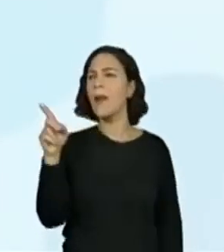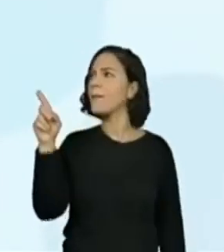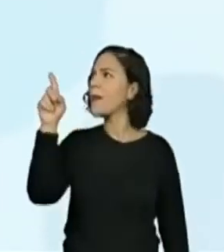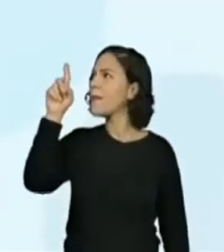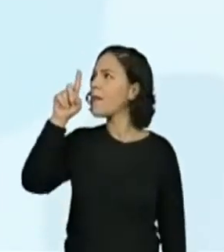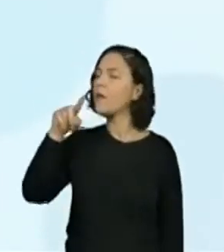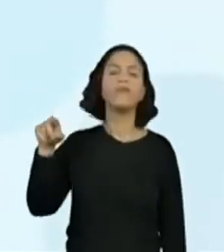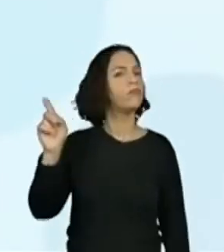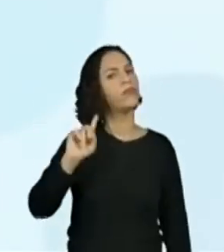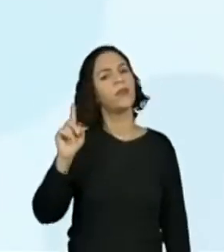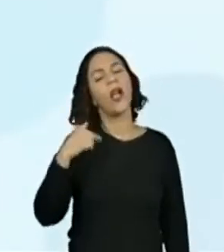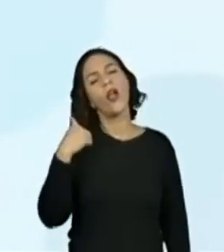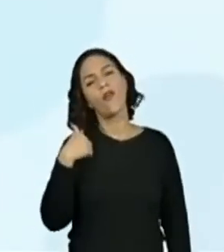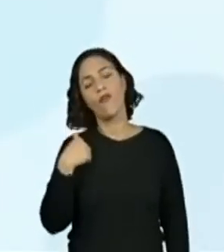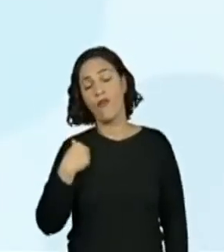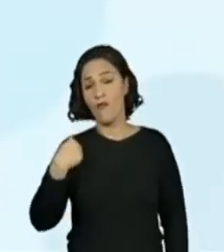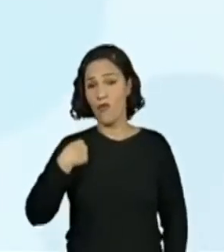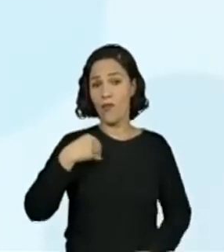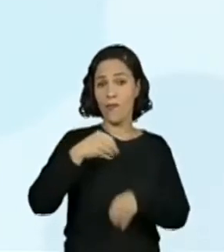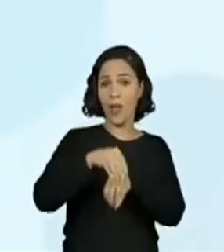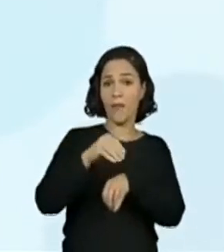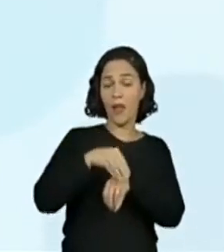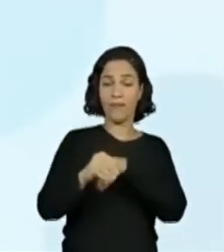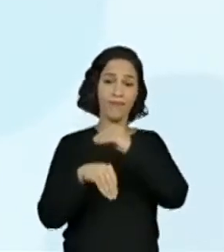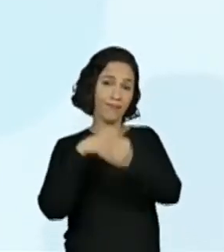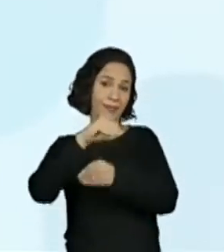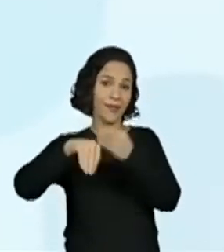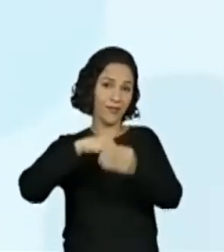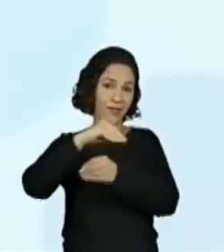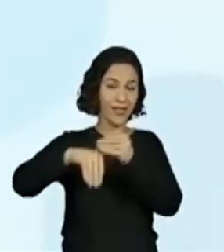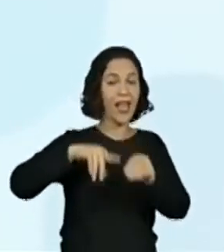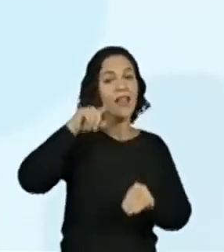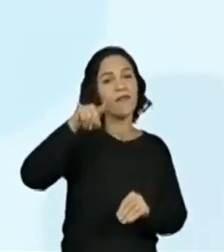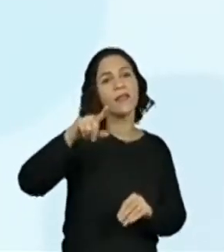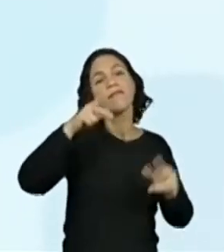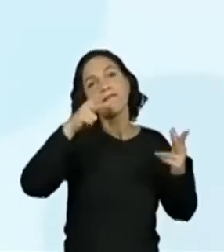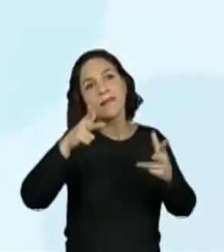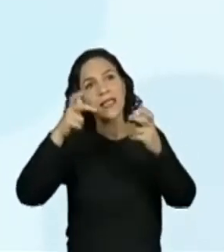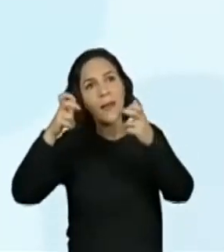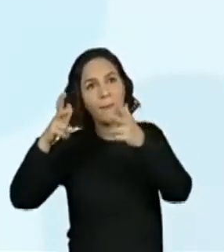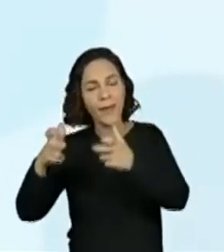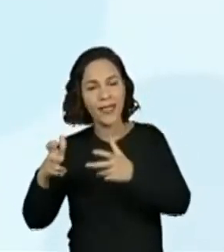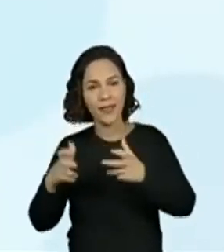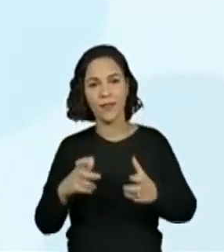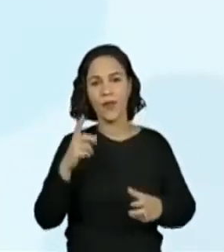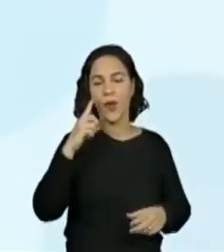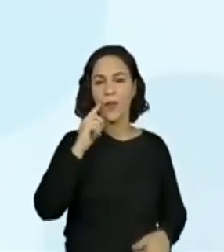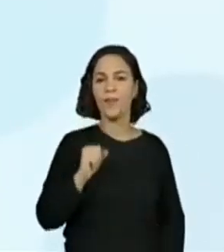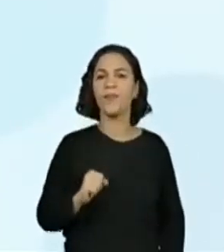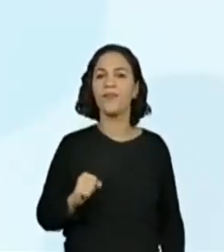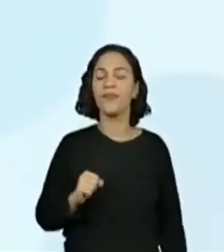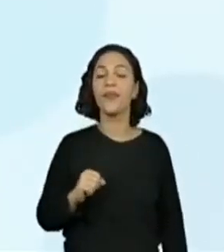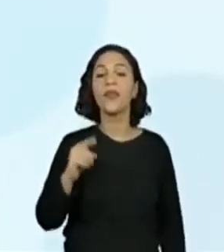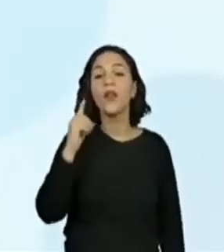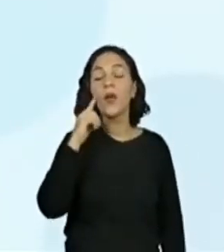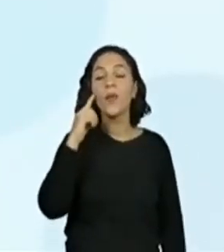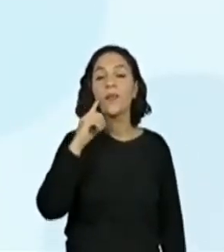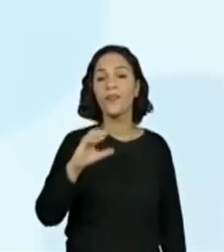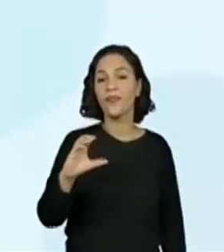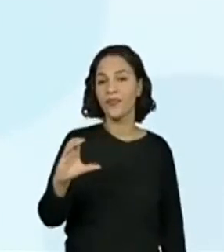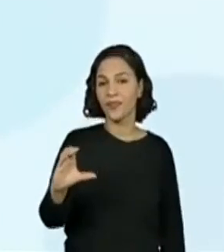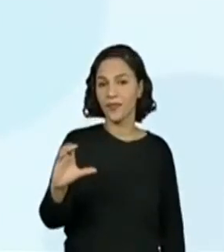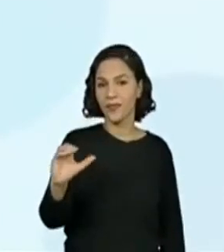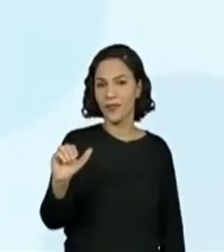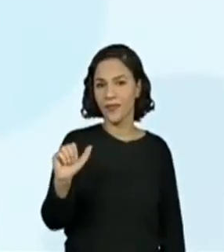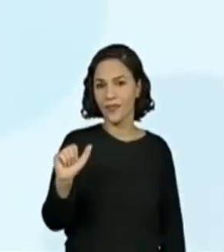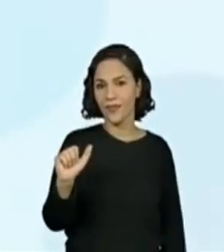fora de ordem e fora eles precisam localizar. Então, a gente tem a escrita de carne moída. Leiam aí,